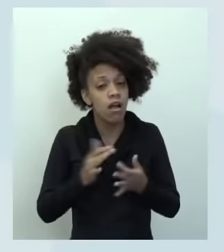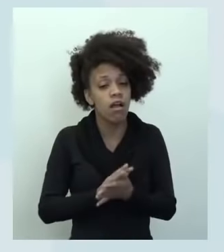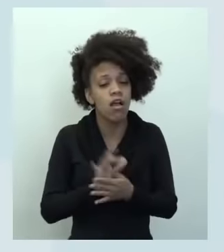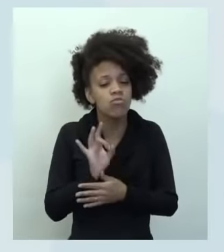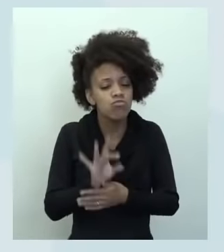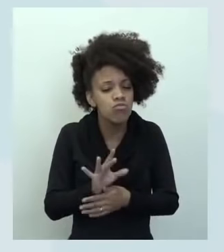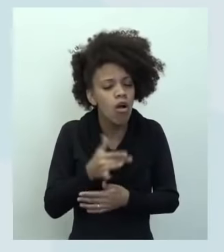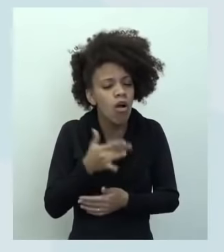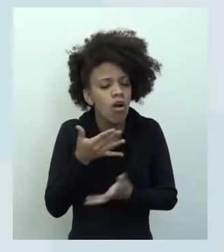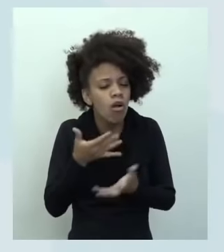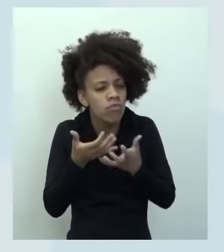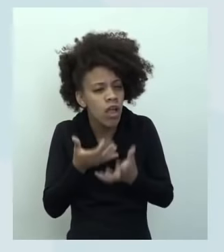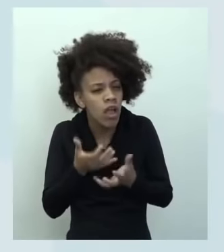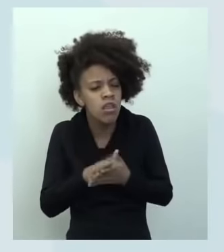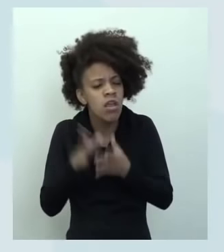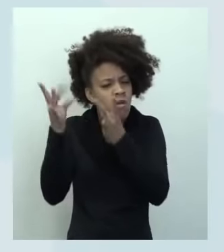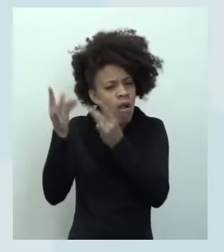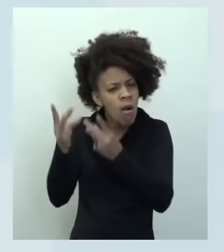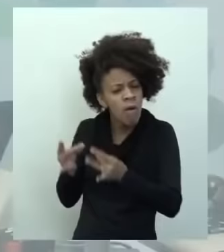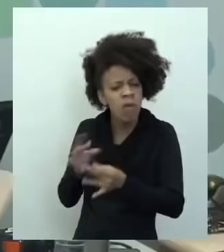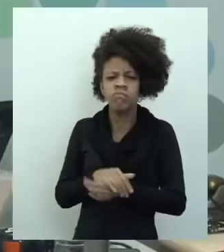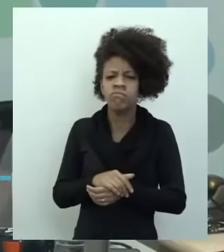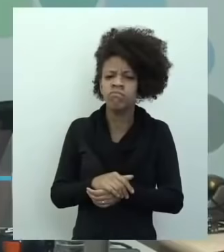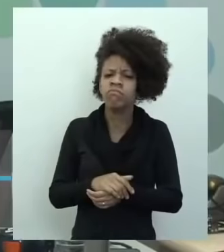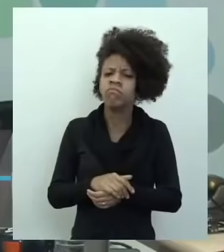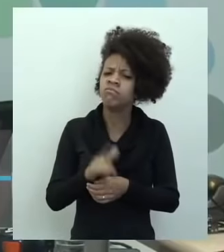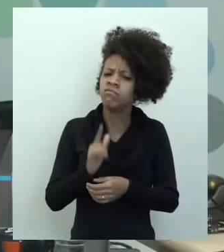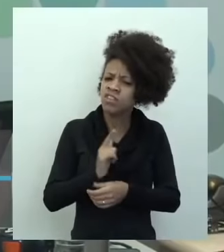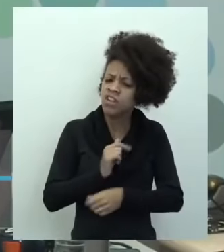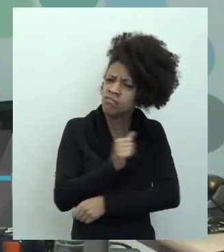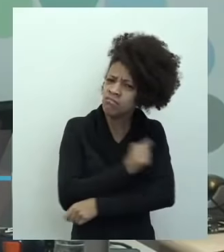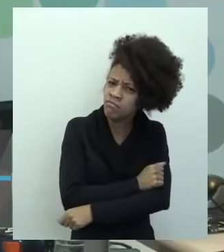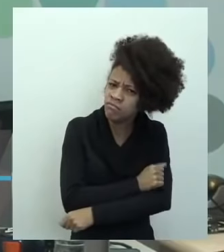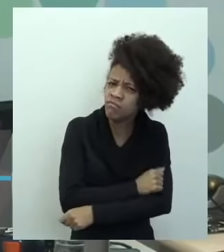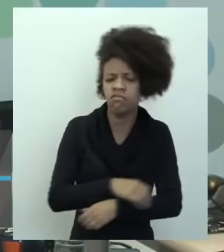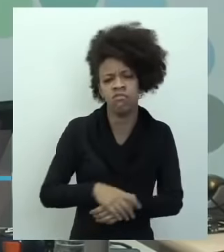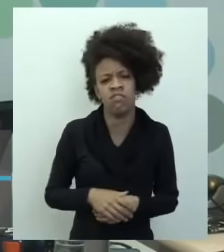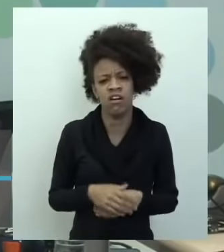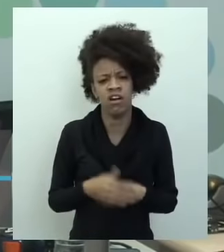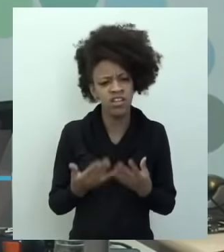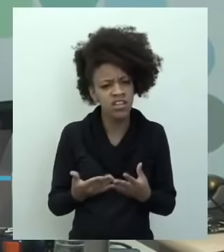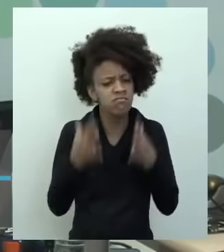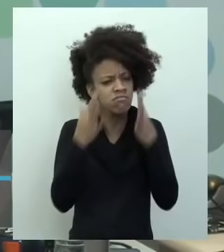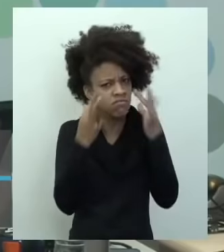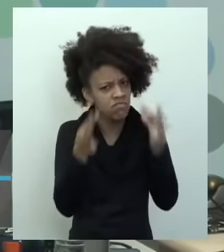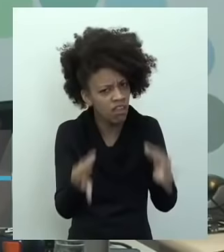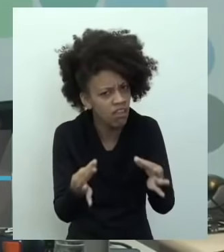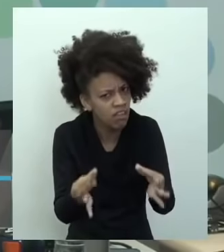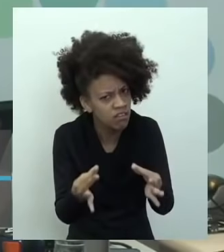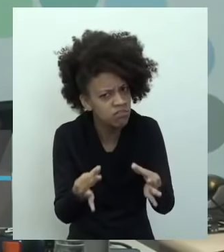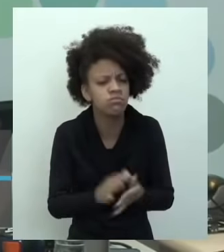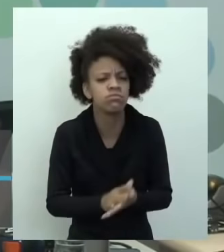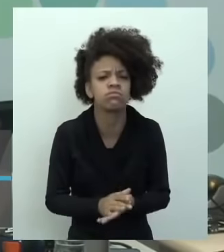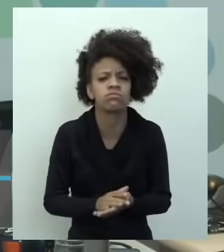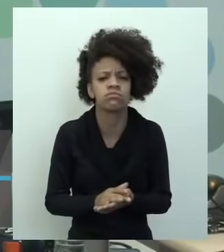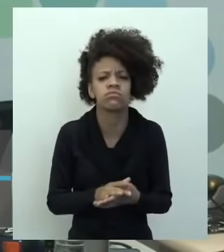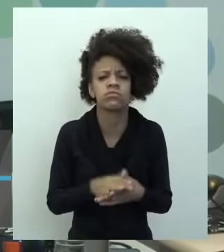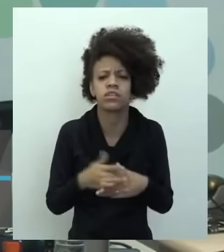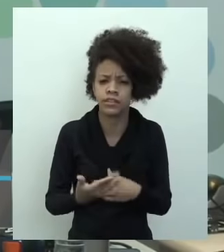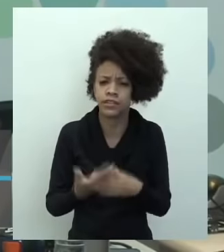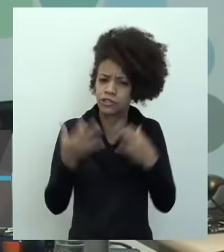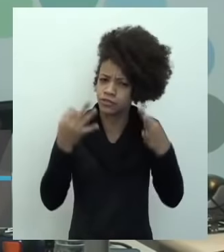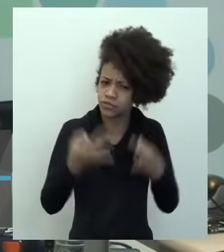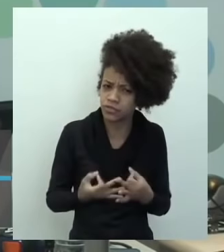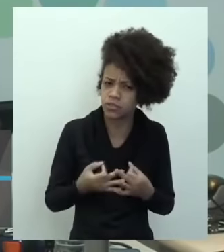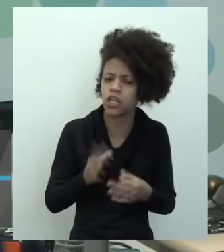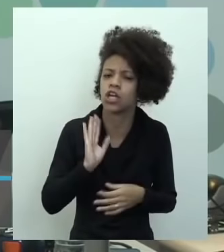gostaria, professora, de destacar aqui que a gente tem muitos estudantes, né, que estão atentos, né, falando que realmente já